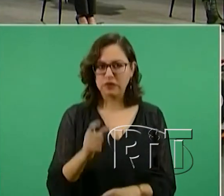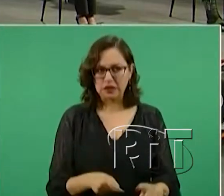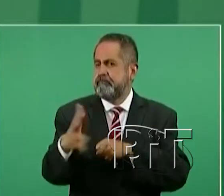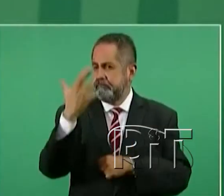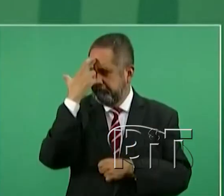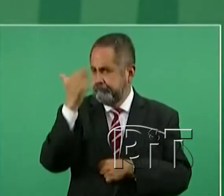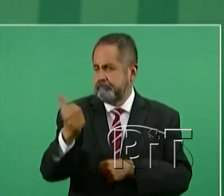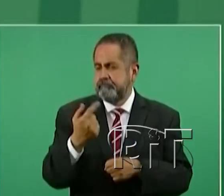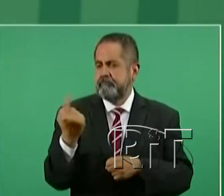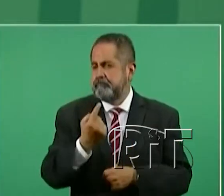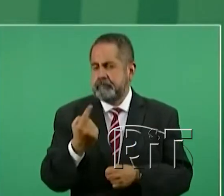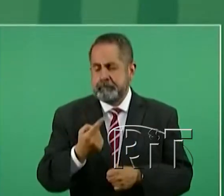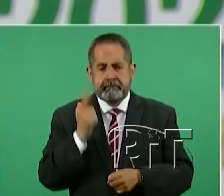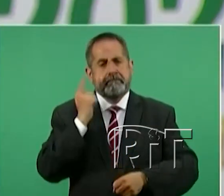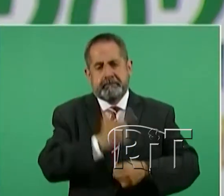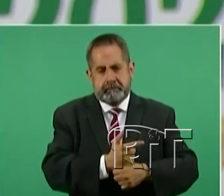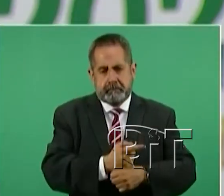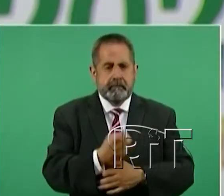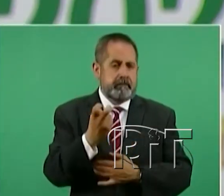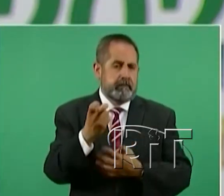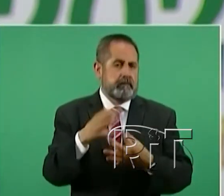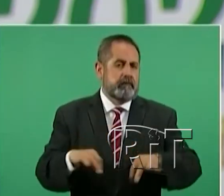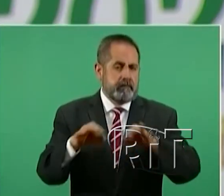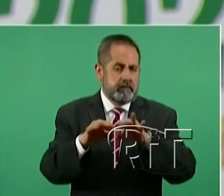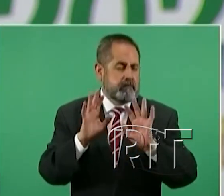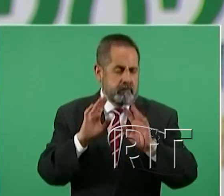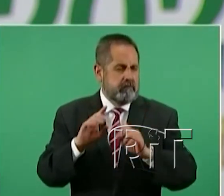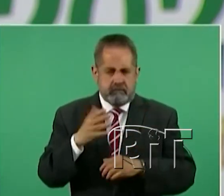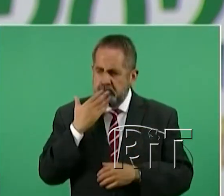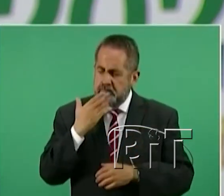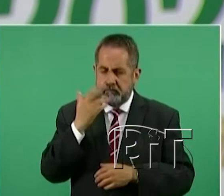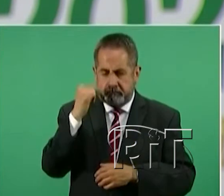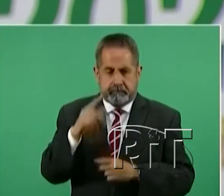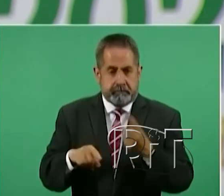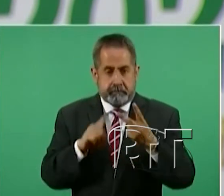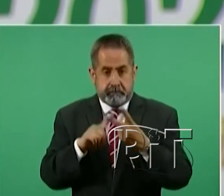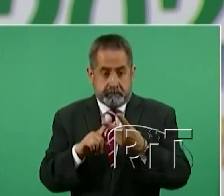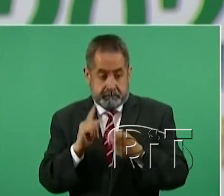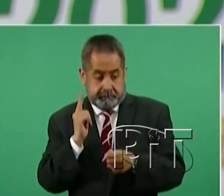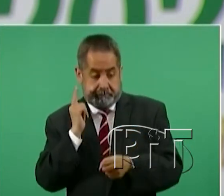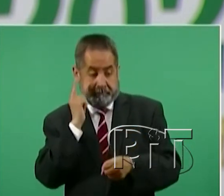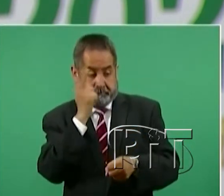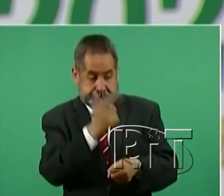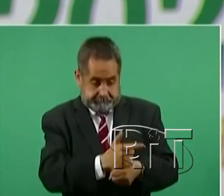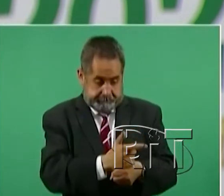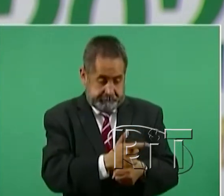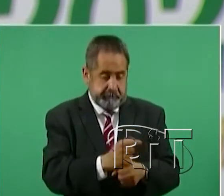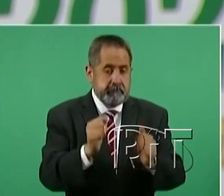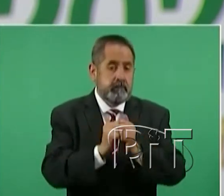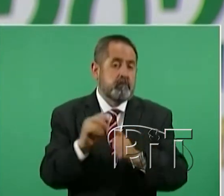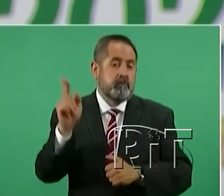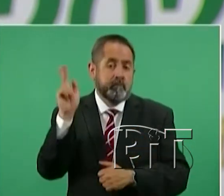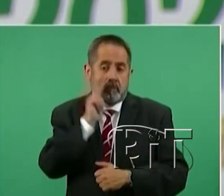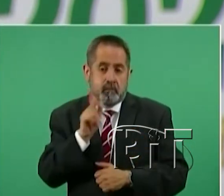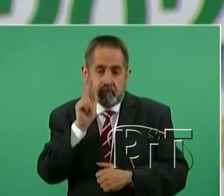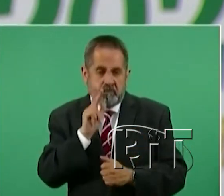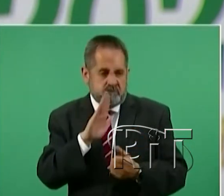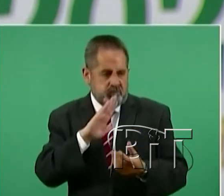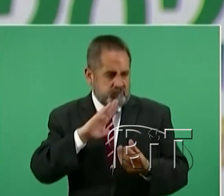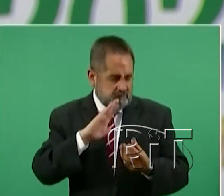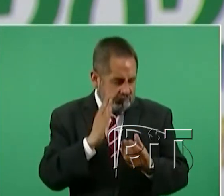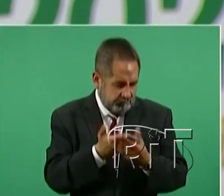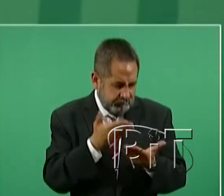mãos das procuradorias Federal e da Cidade do México que receberam o apoio de as listas internacionais